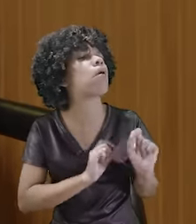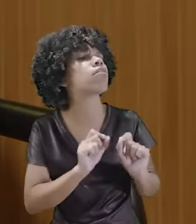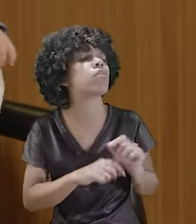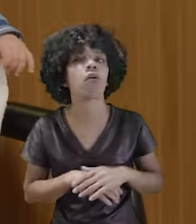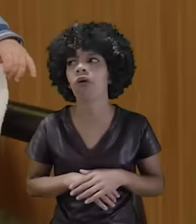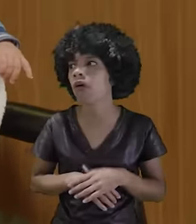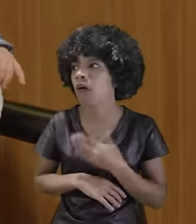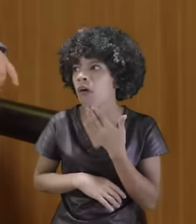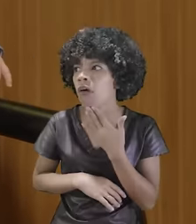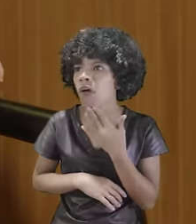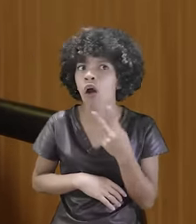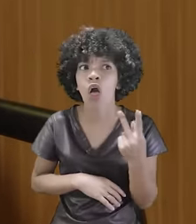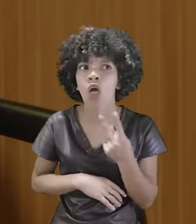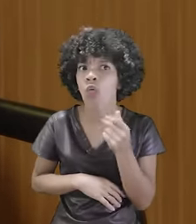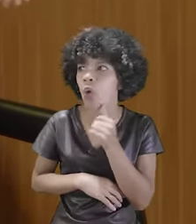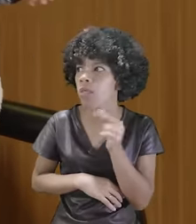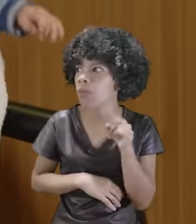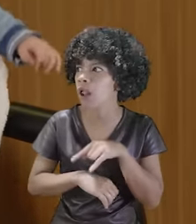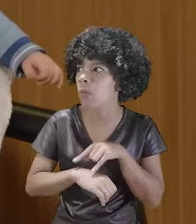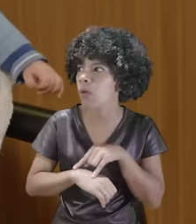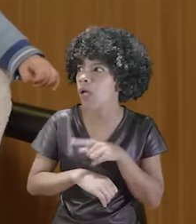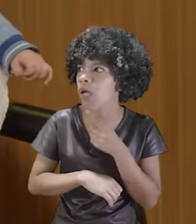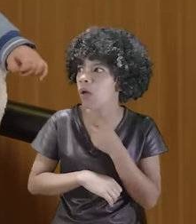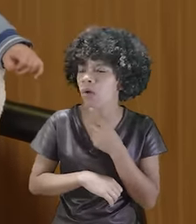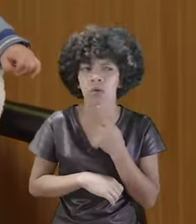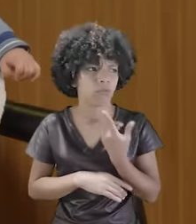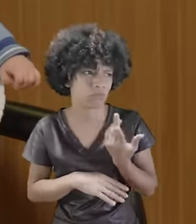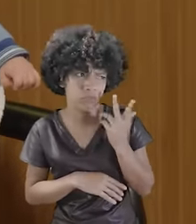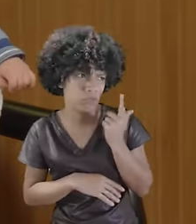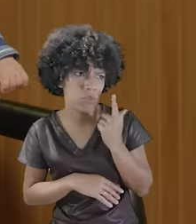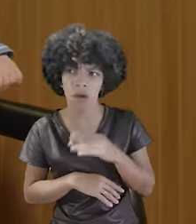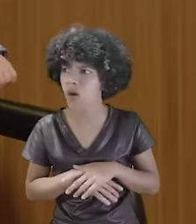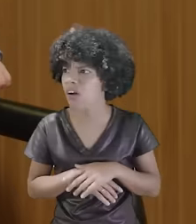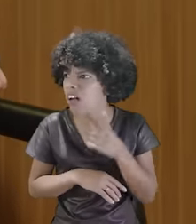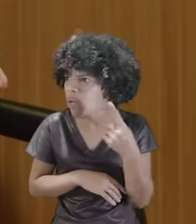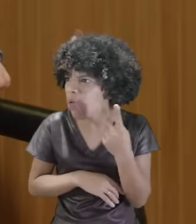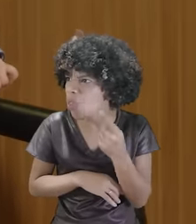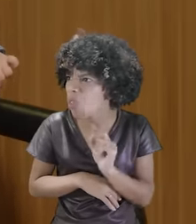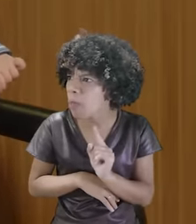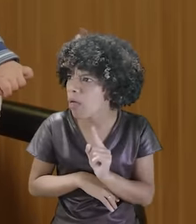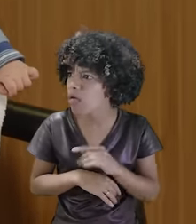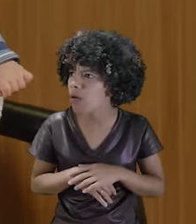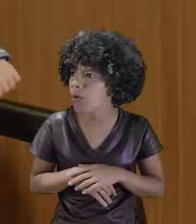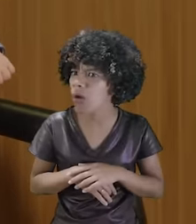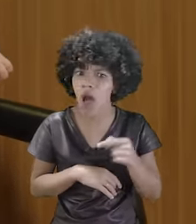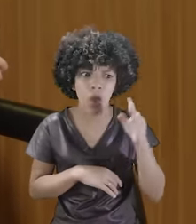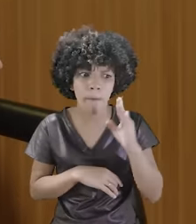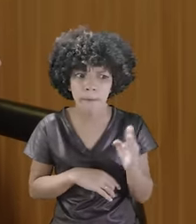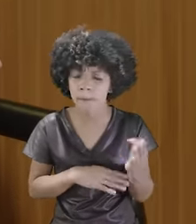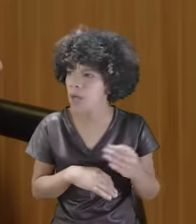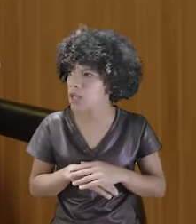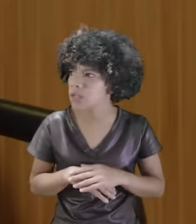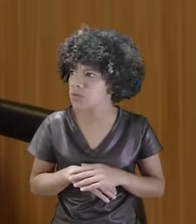foi falei lá dentro tem duas meninas e ele falou normal falei que meu irmão a gente tá aqui no